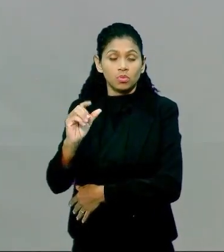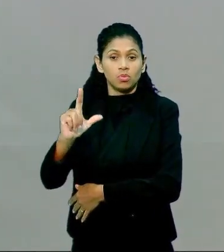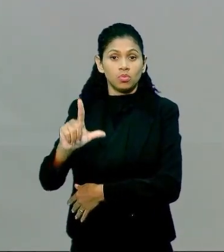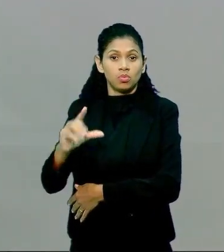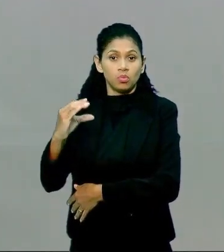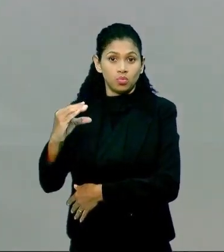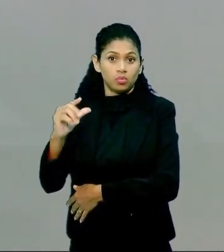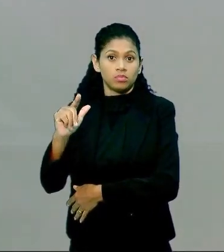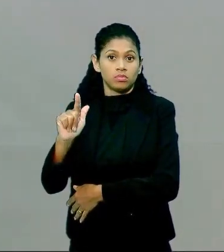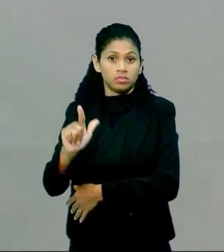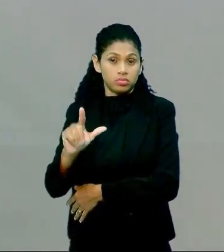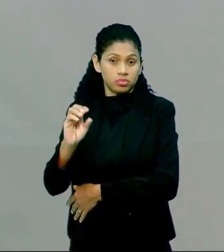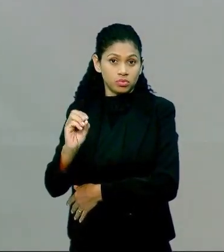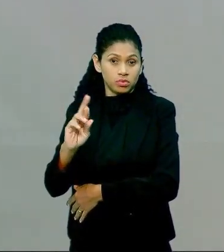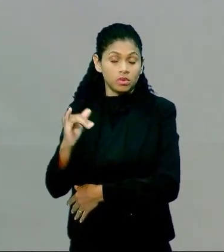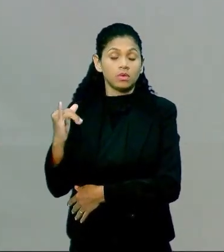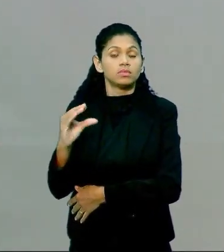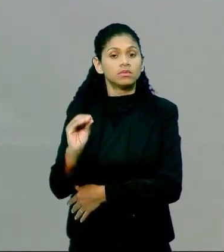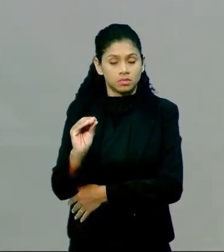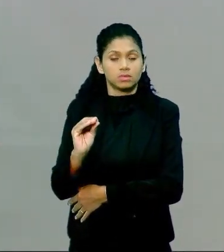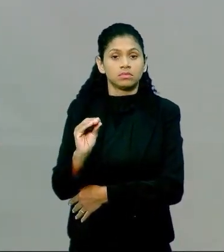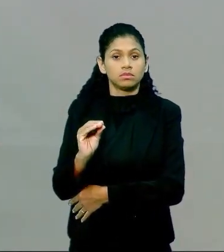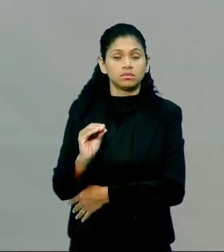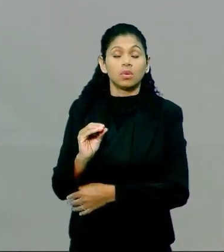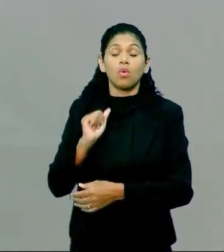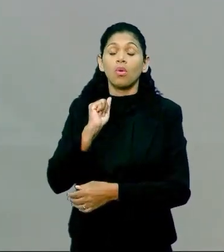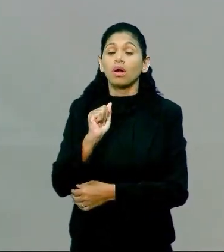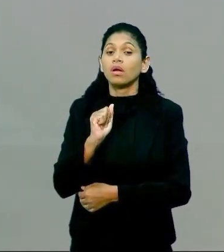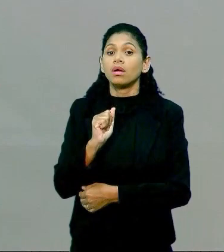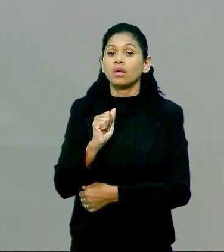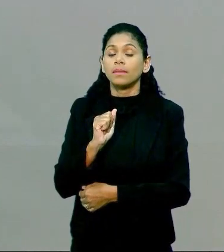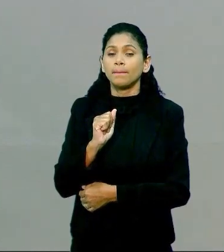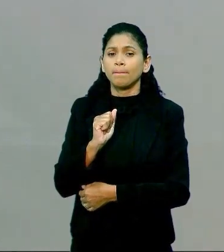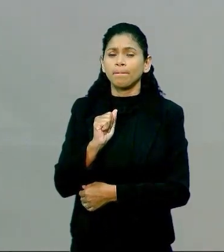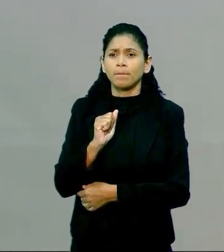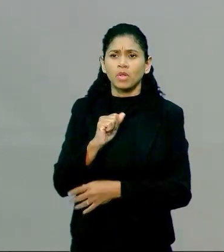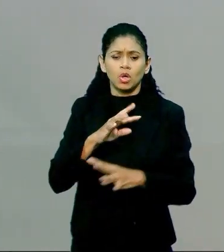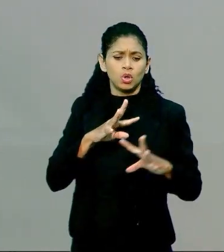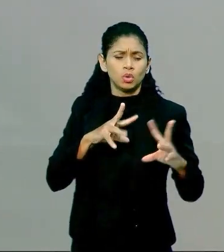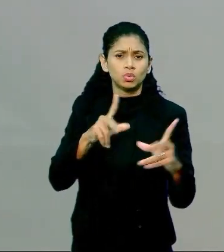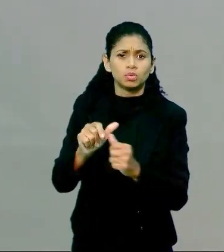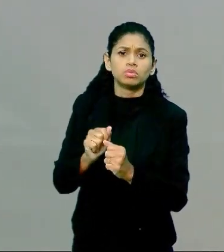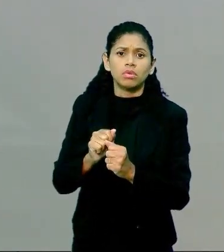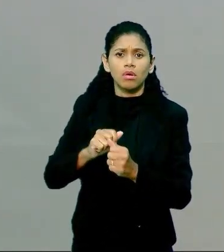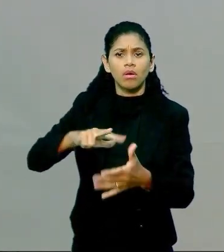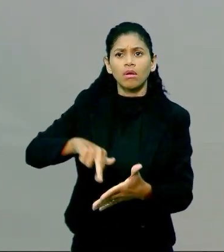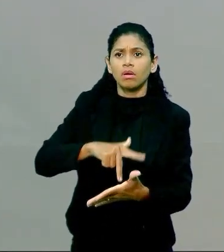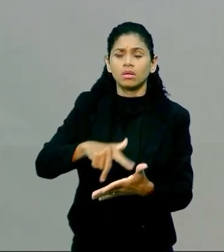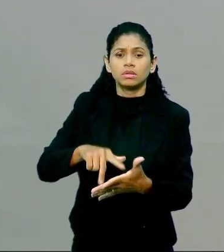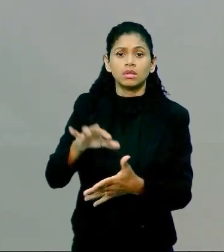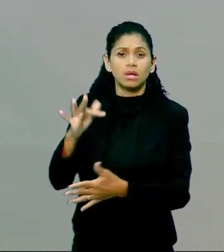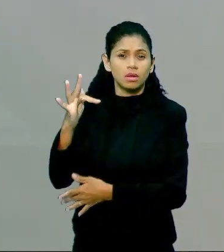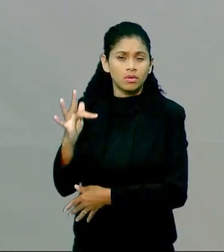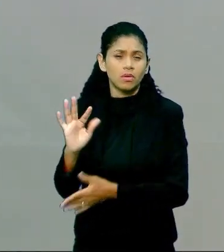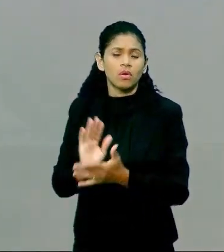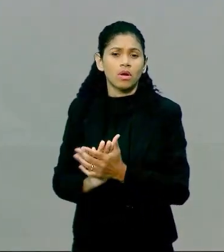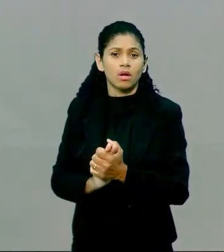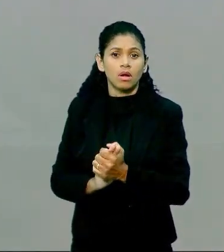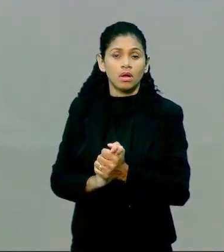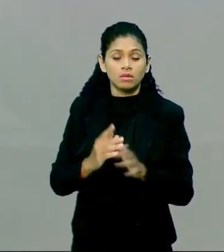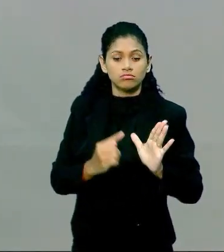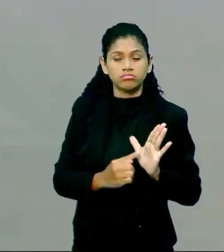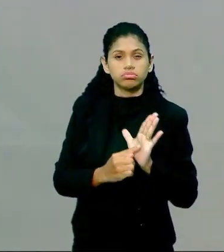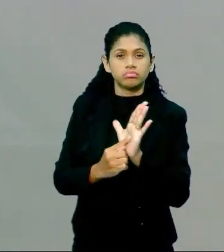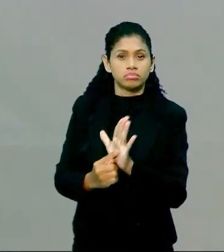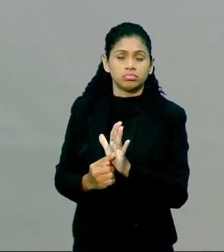contexto da nossa vida, no nosso cotidiano. Porém, nem toda dança folclórica, ela vai ser expressamente, ou nem